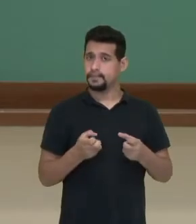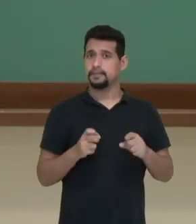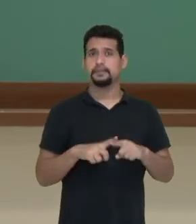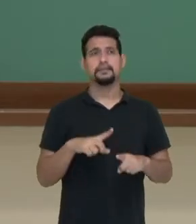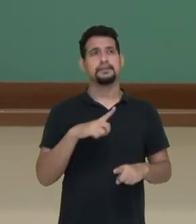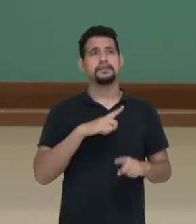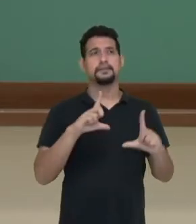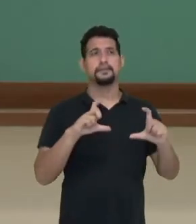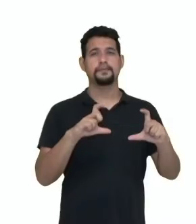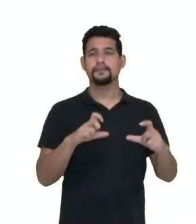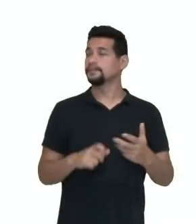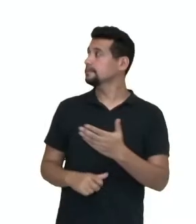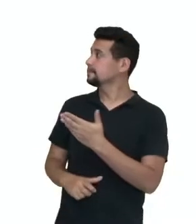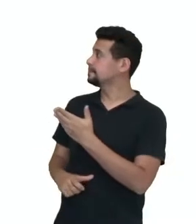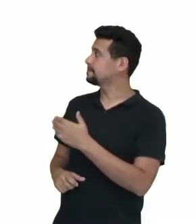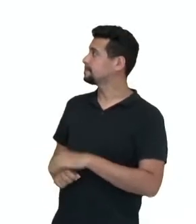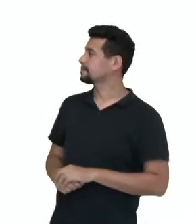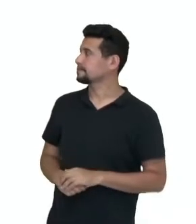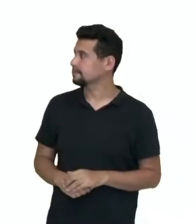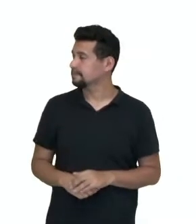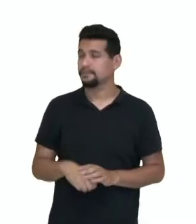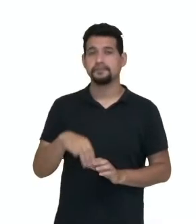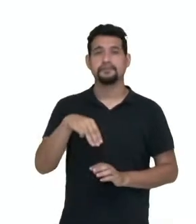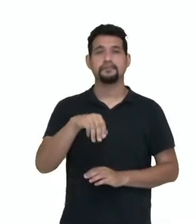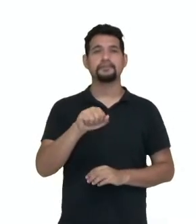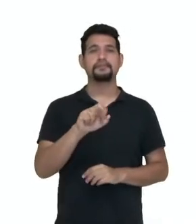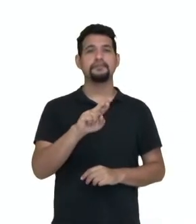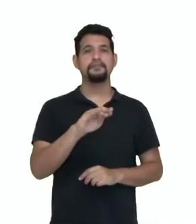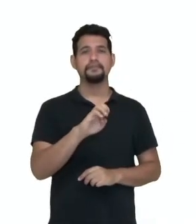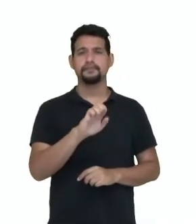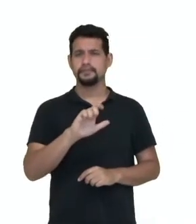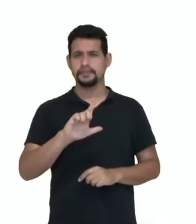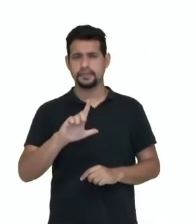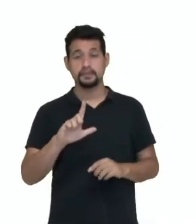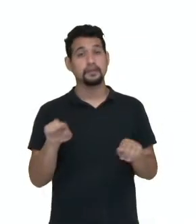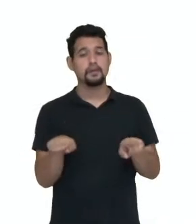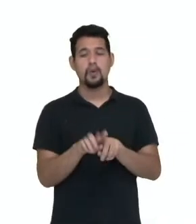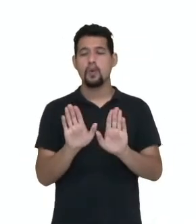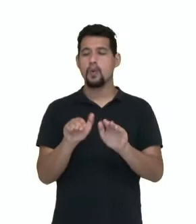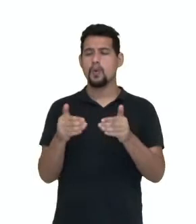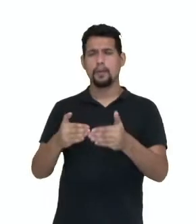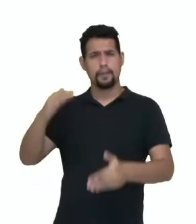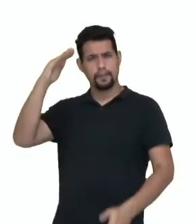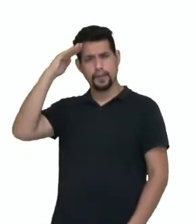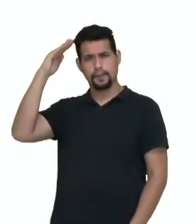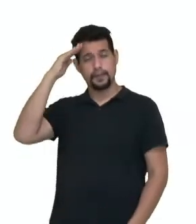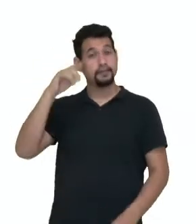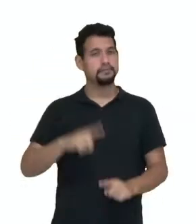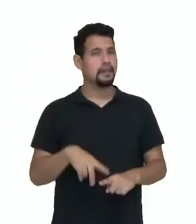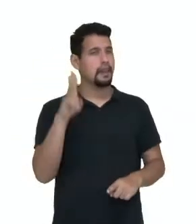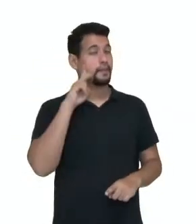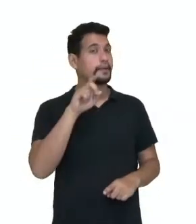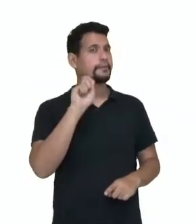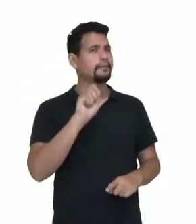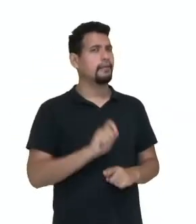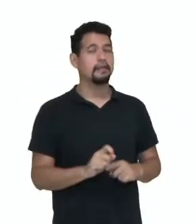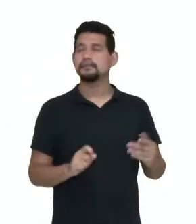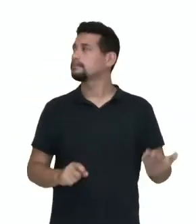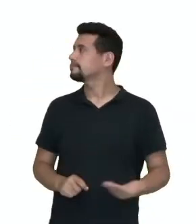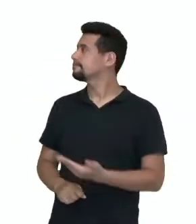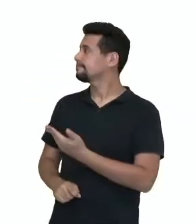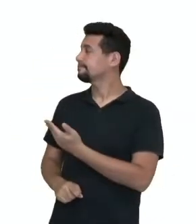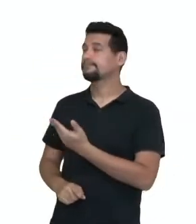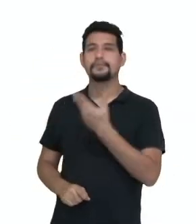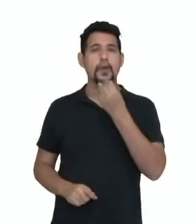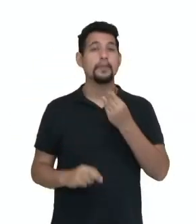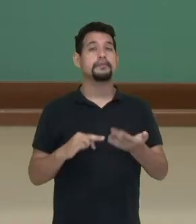temos uma imagem do Marechal Deodoro da Fonseca e o alto comando do Exército Imperial. Lembrando a todos que o Marechal Deodoro da Fonseca